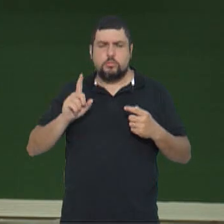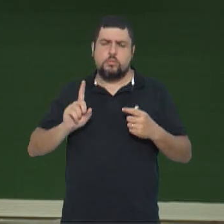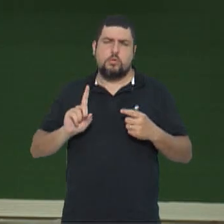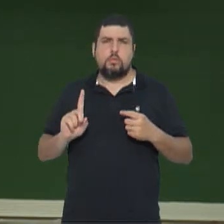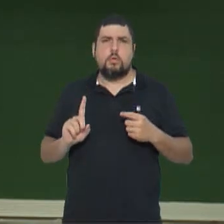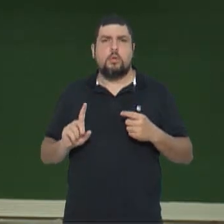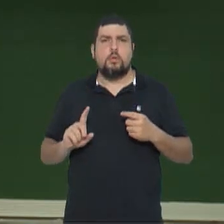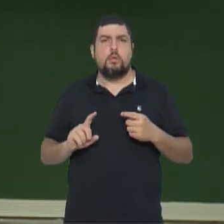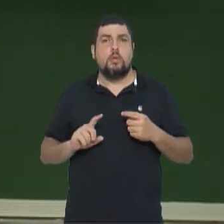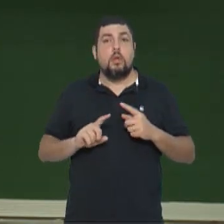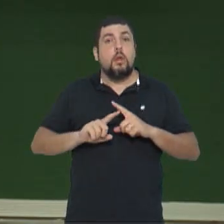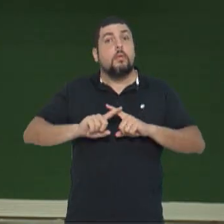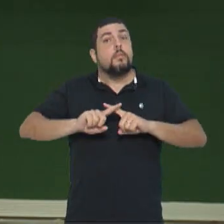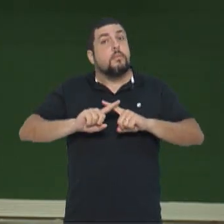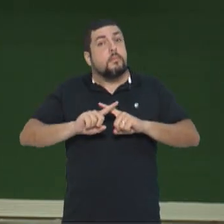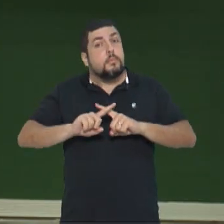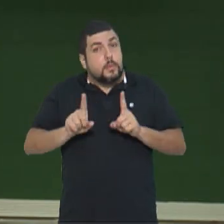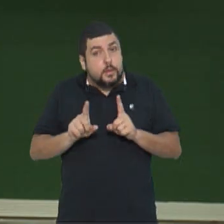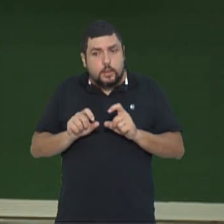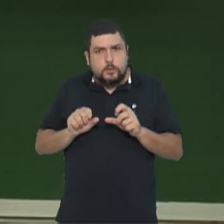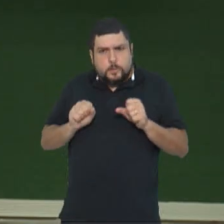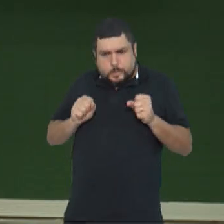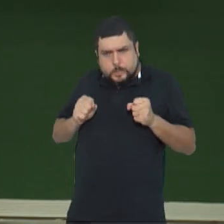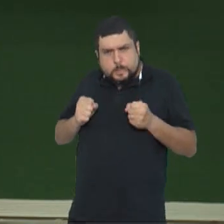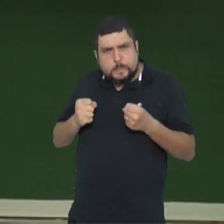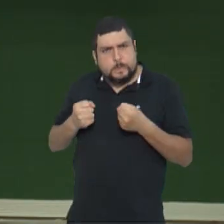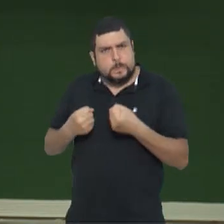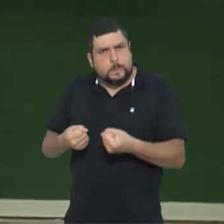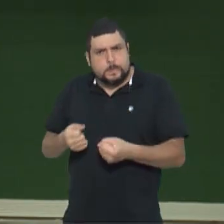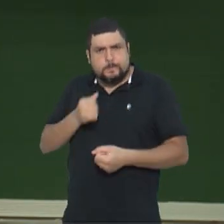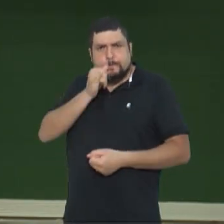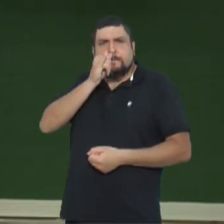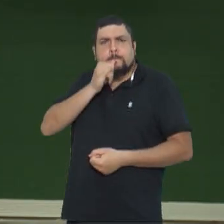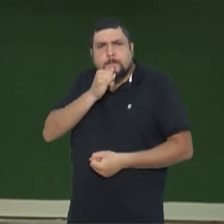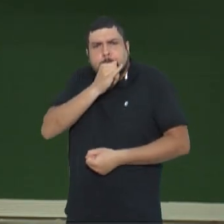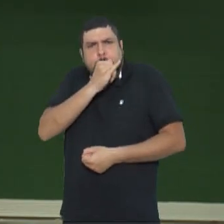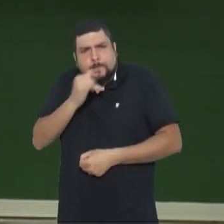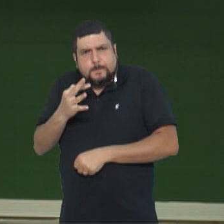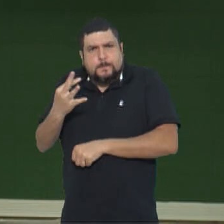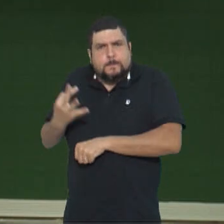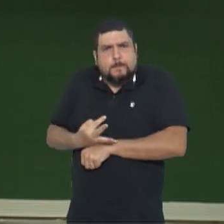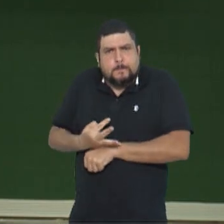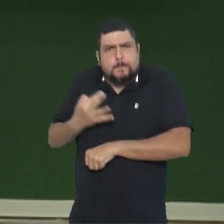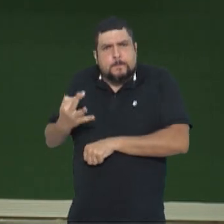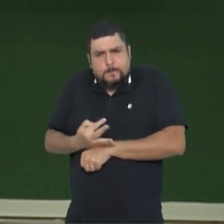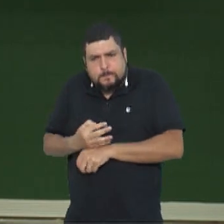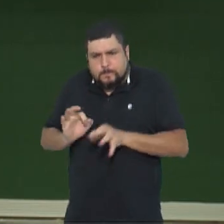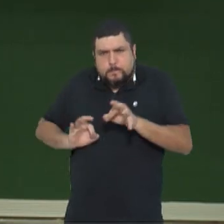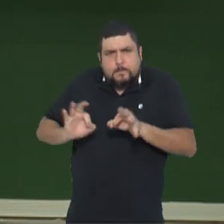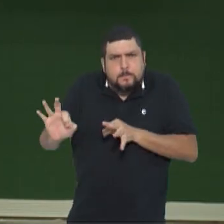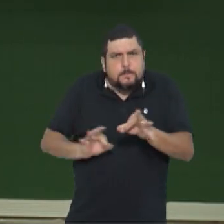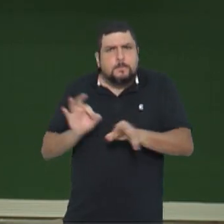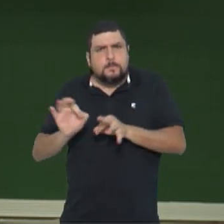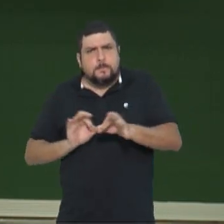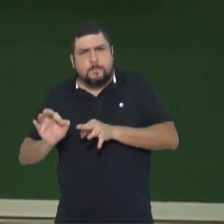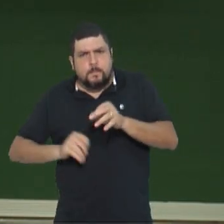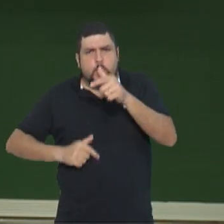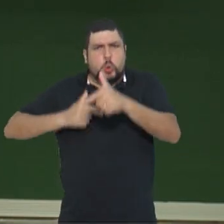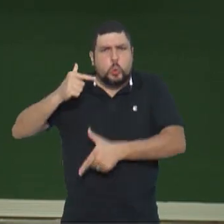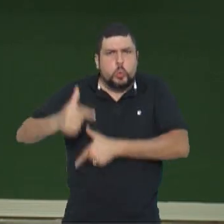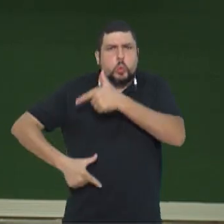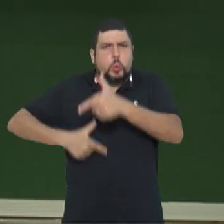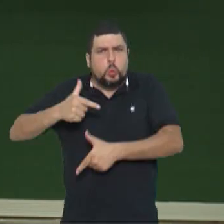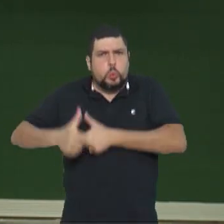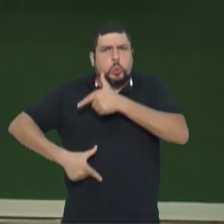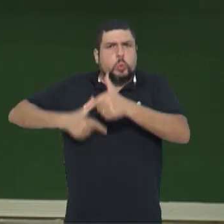se esforçar para produzir, trabalhar, se dedicar para aquela ideia, se tornar algo